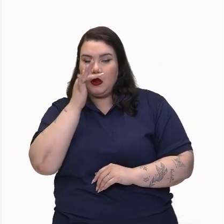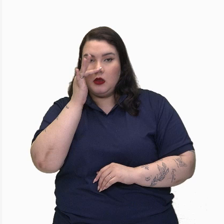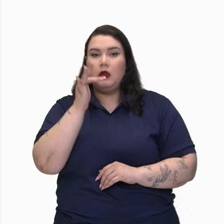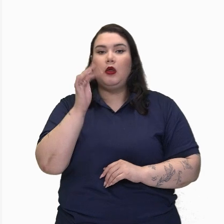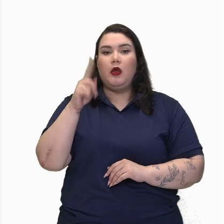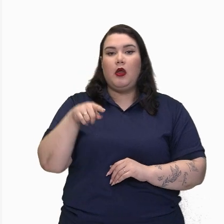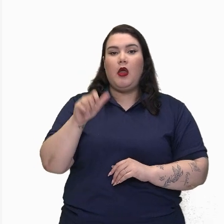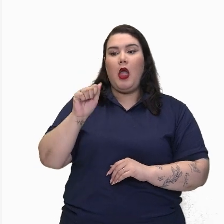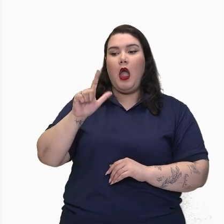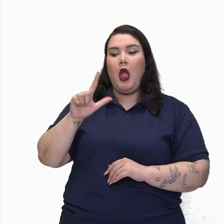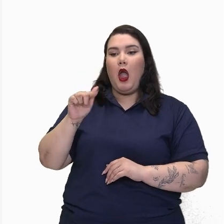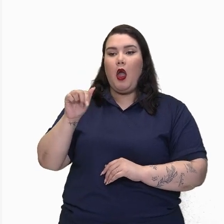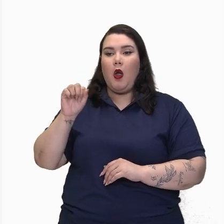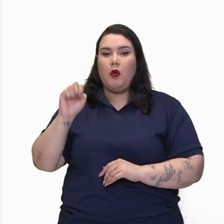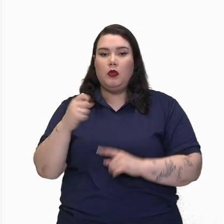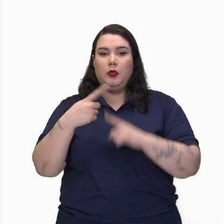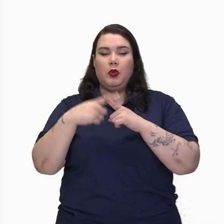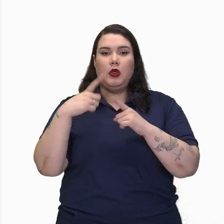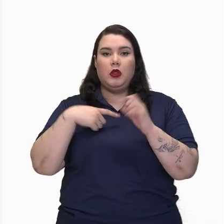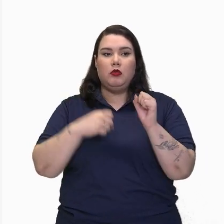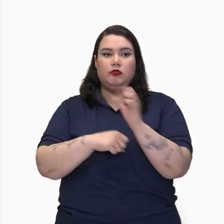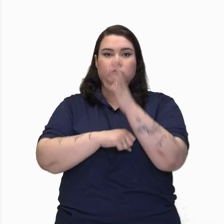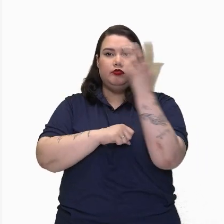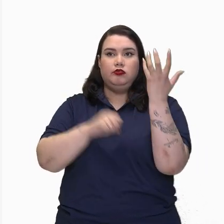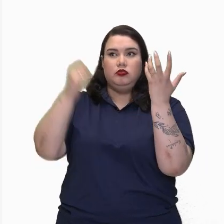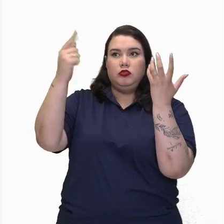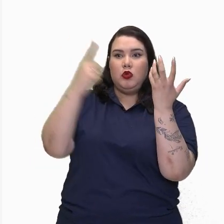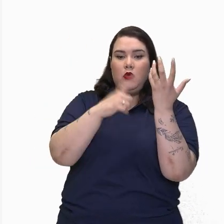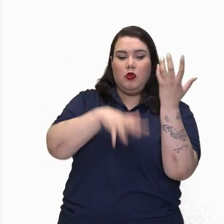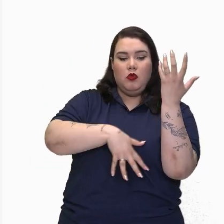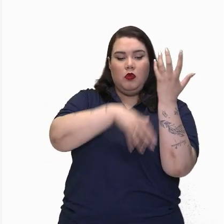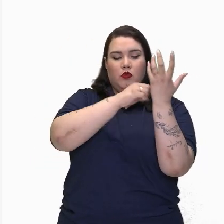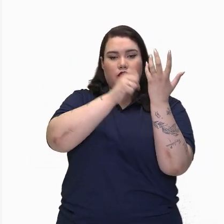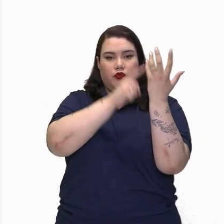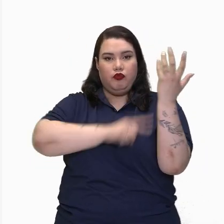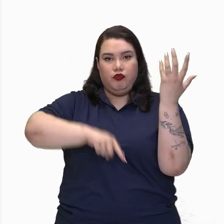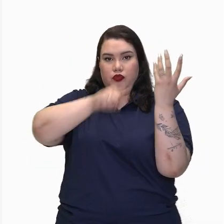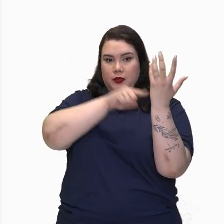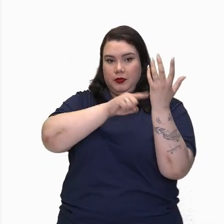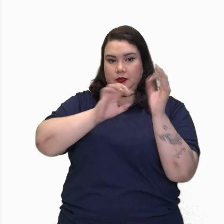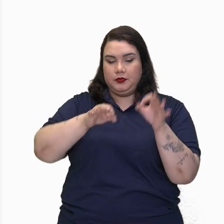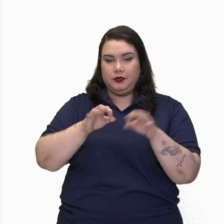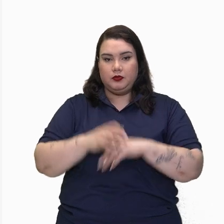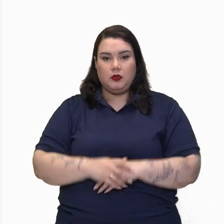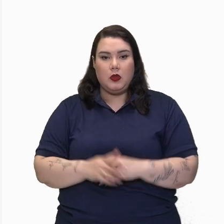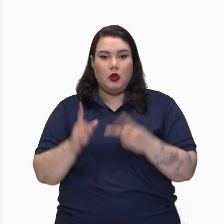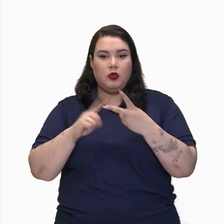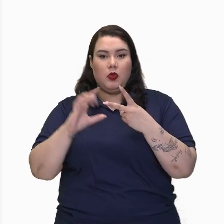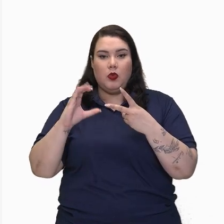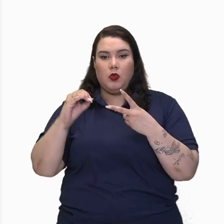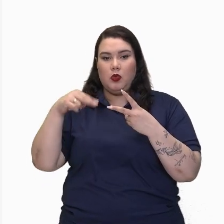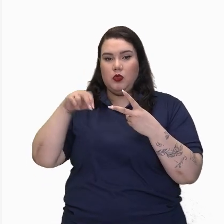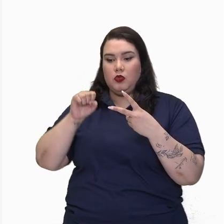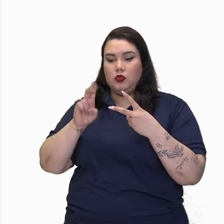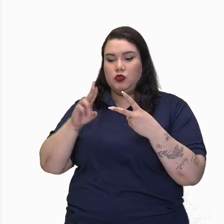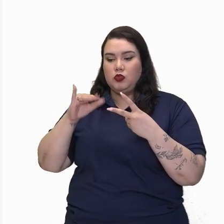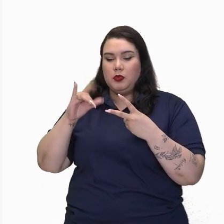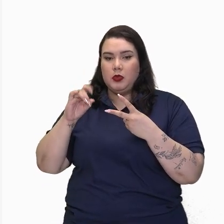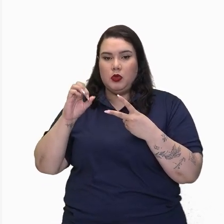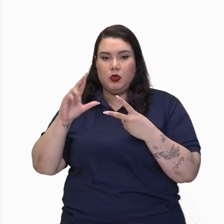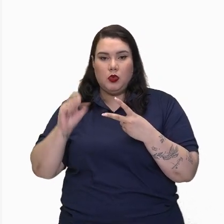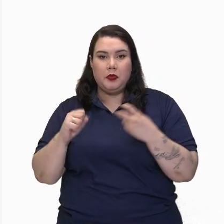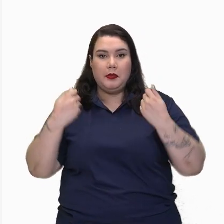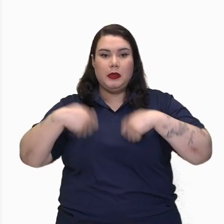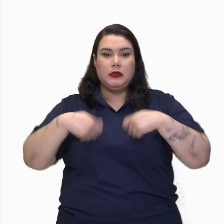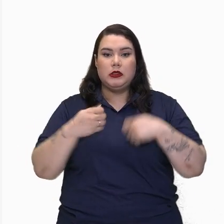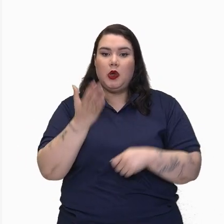porque realizam fotossíntese, estão produzindo o seu alimento. Consumidores, incapazes de produzir o seu próprio alimento, né?